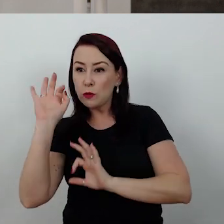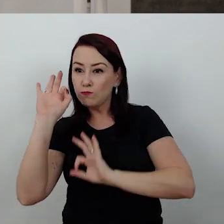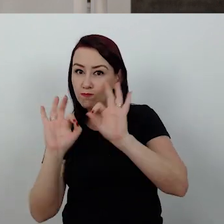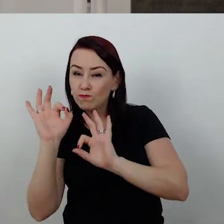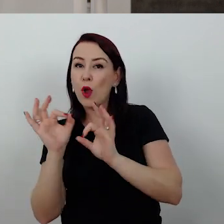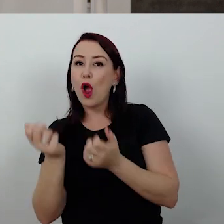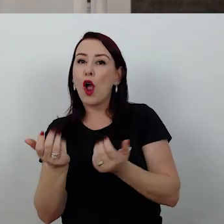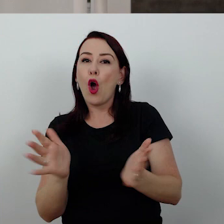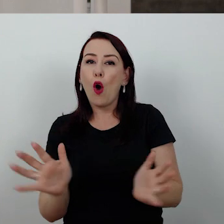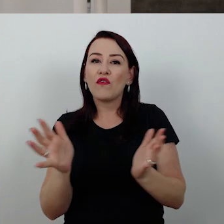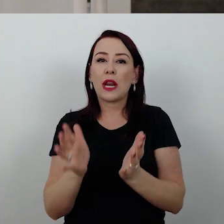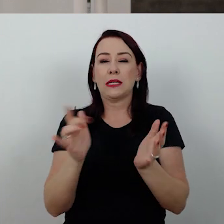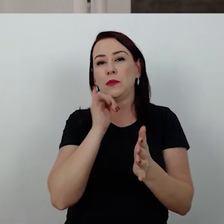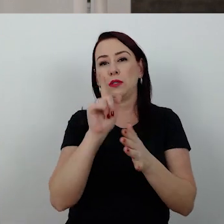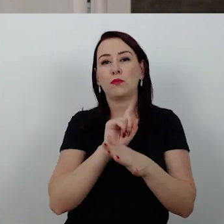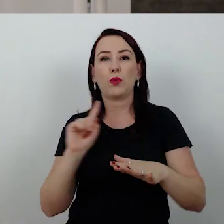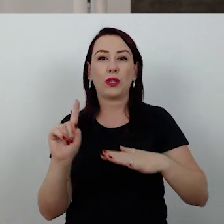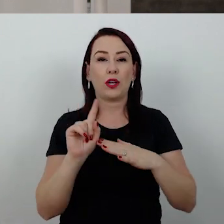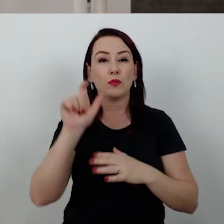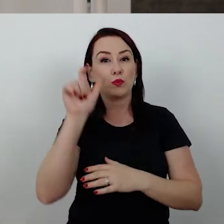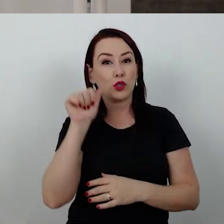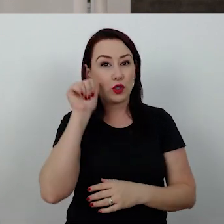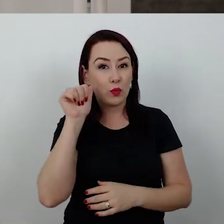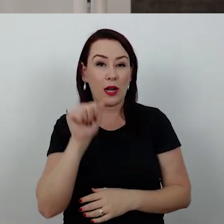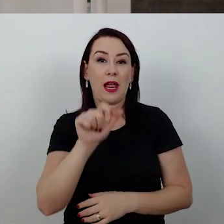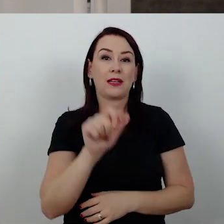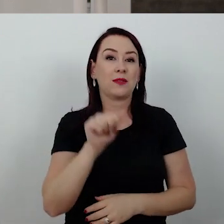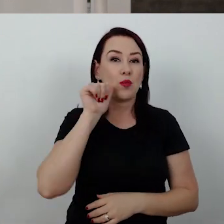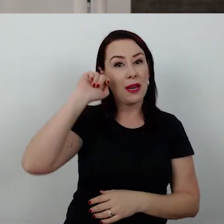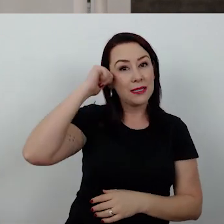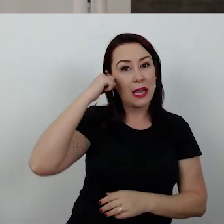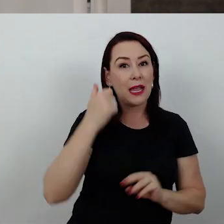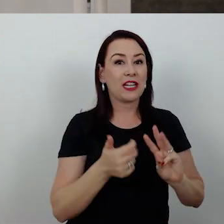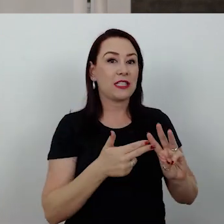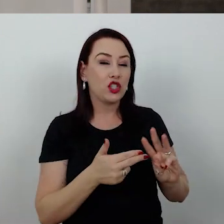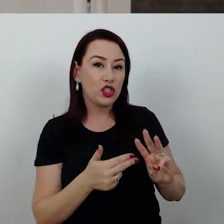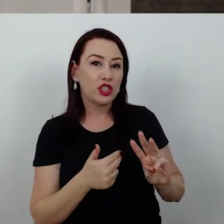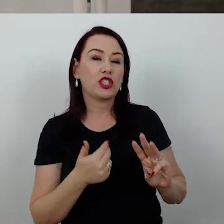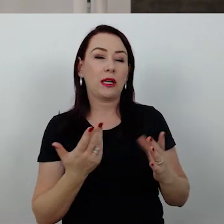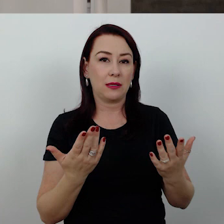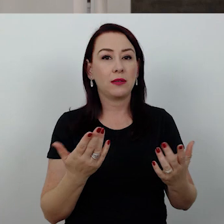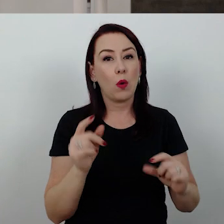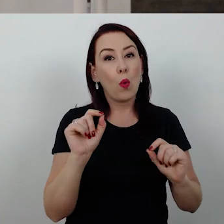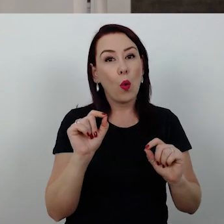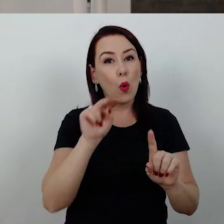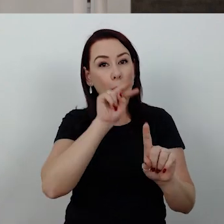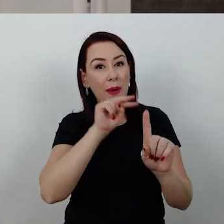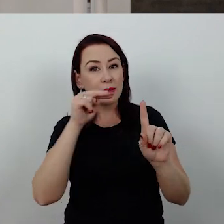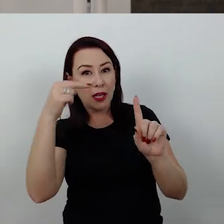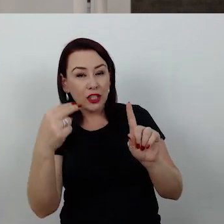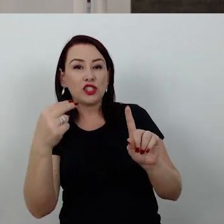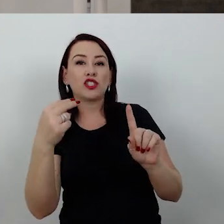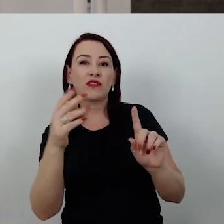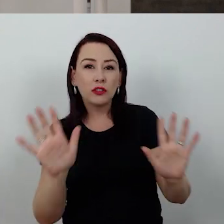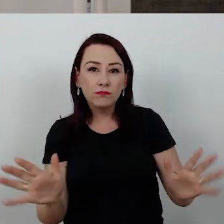como algo extremamente importante, pensando no protagonismo de mulheres, de pessoas negras, pardas, indígenas, enfim. Então, a gente começa a ter